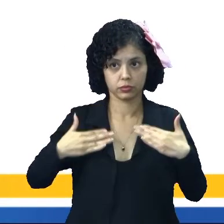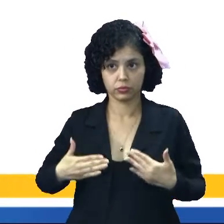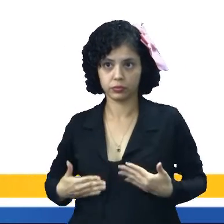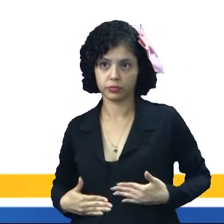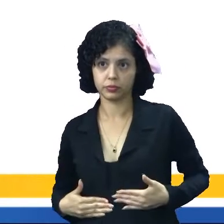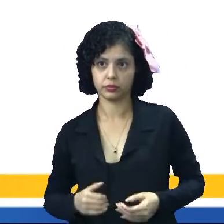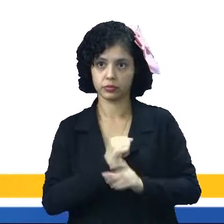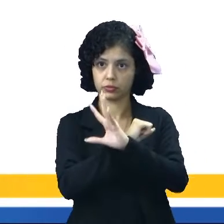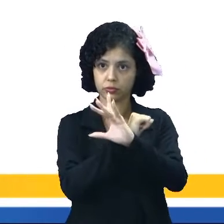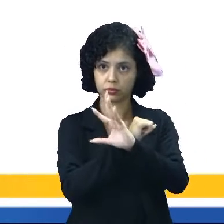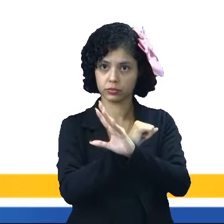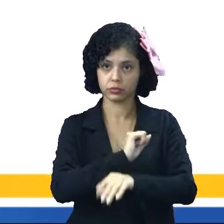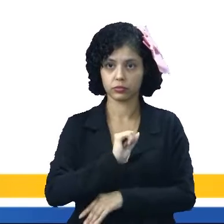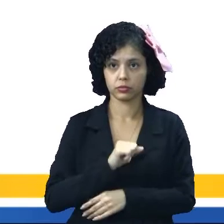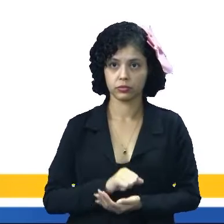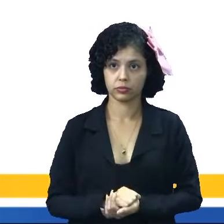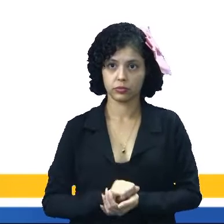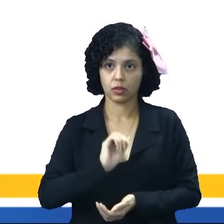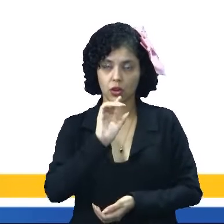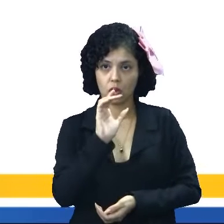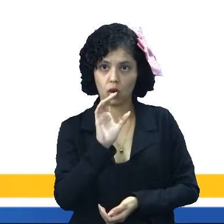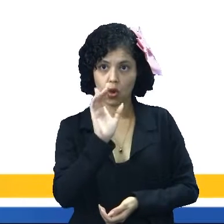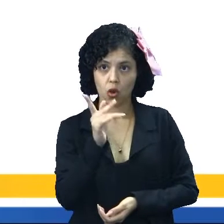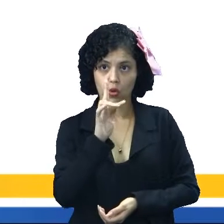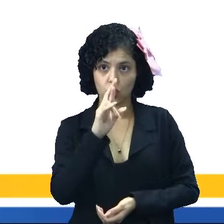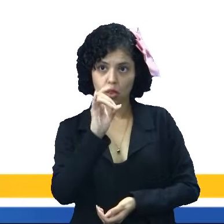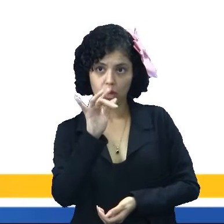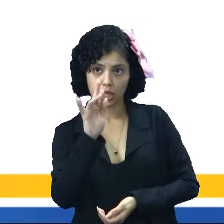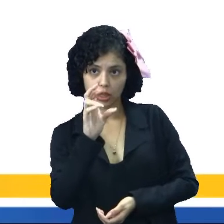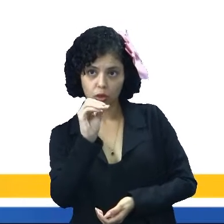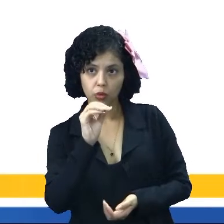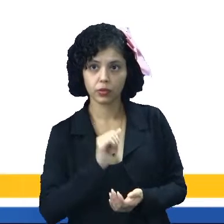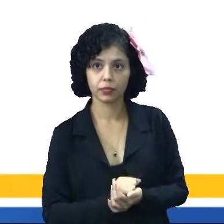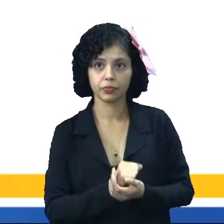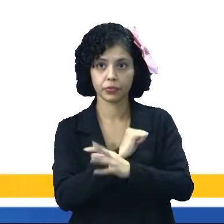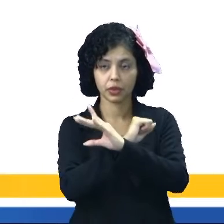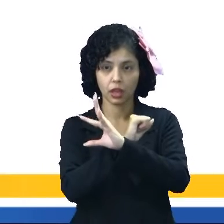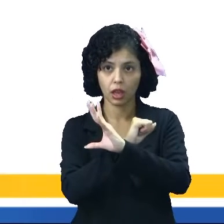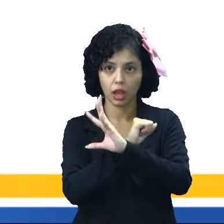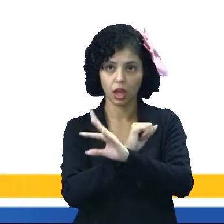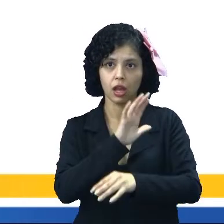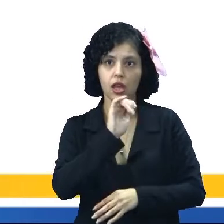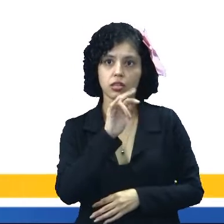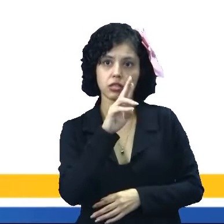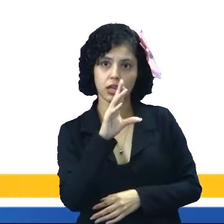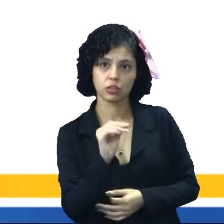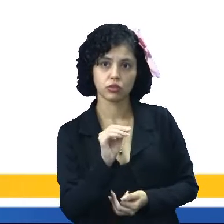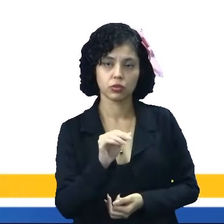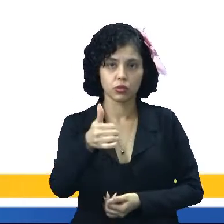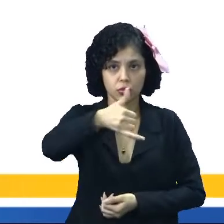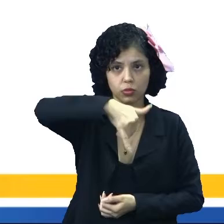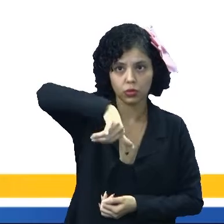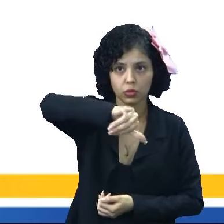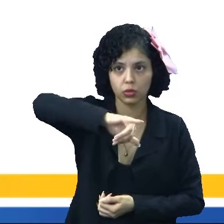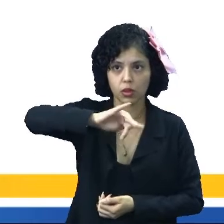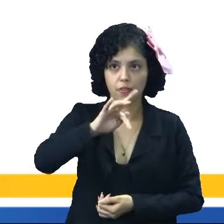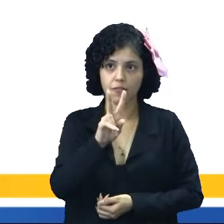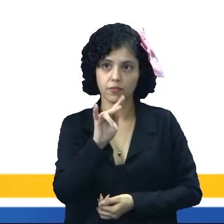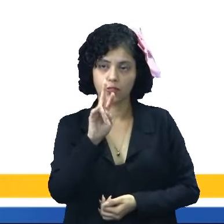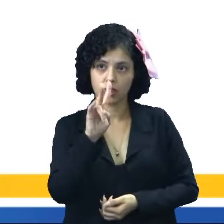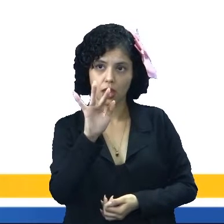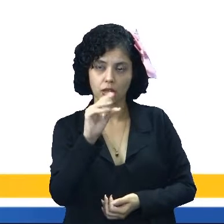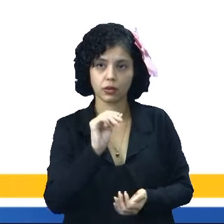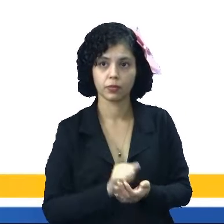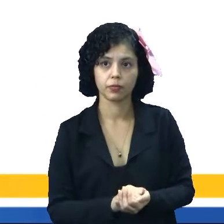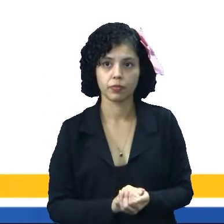corpo. O ácido clorídrico, que faz parte do nosso estômago, o ácido acético, que é o vinagre,